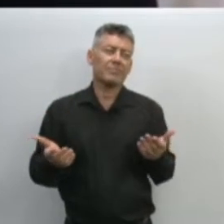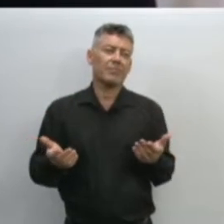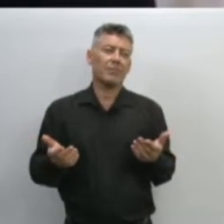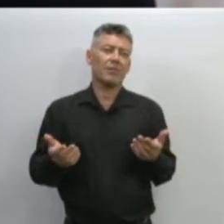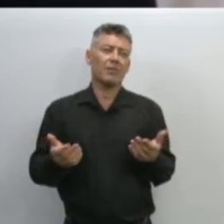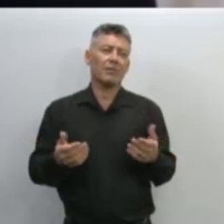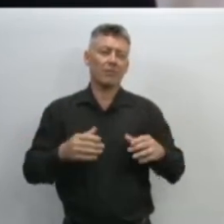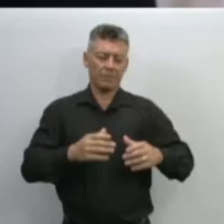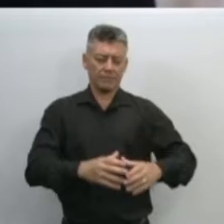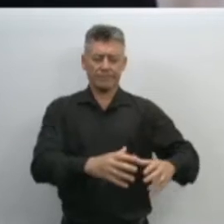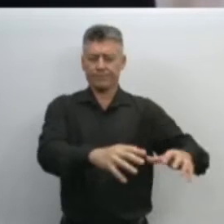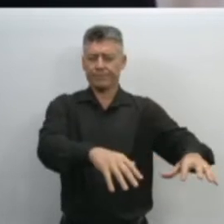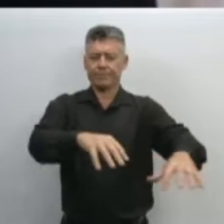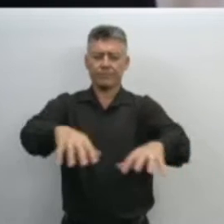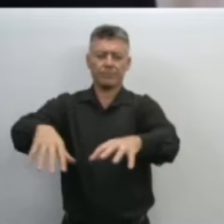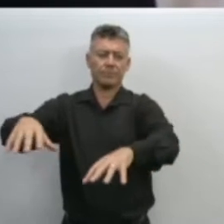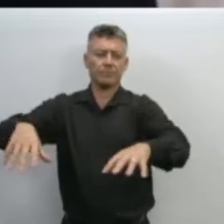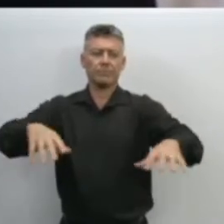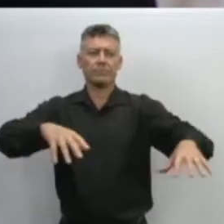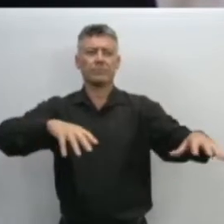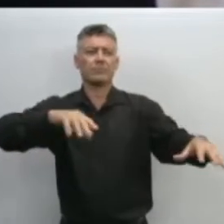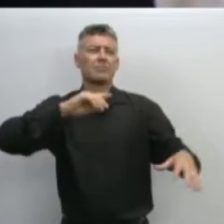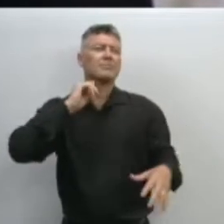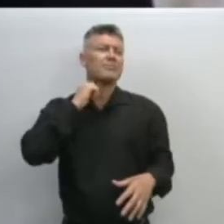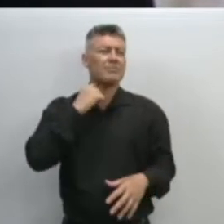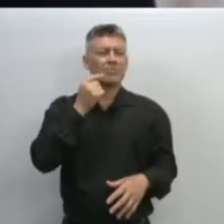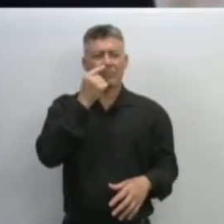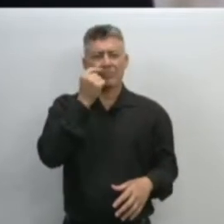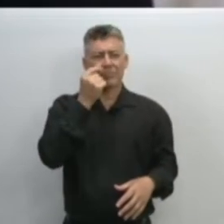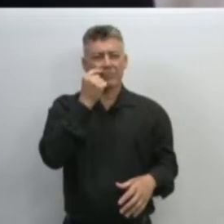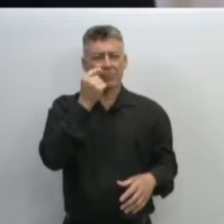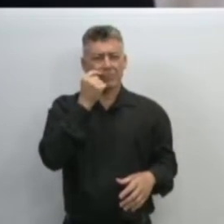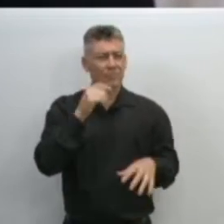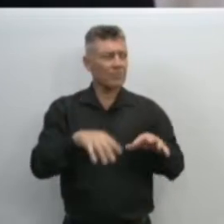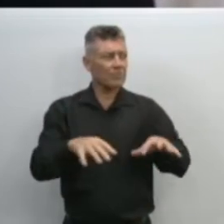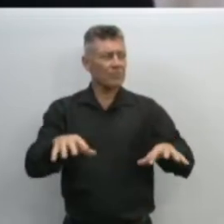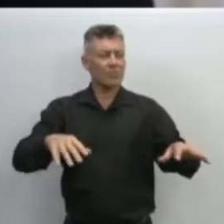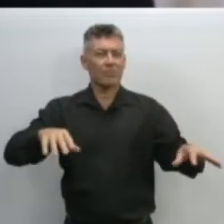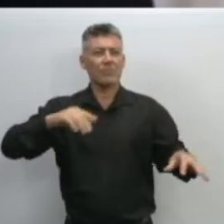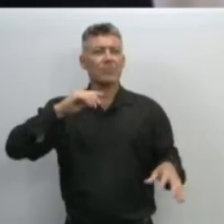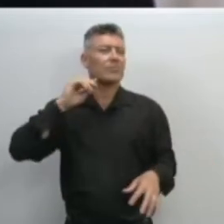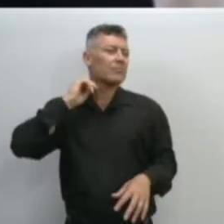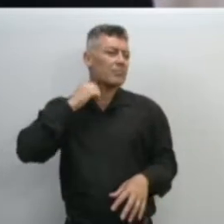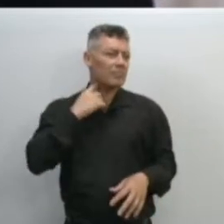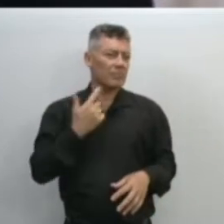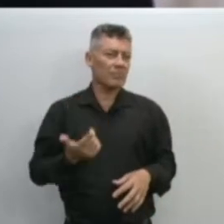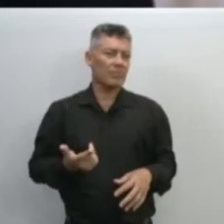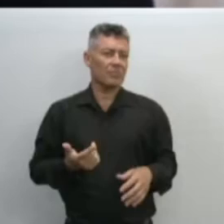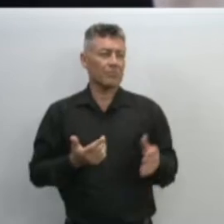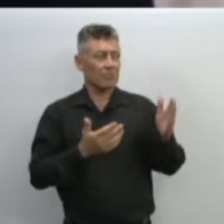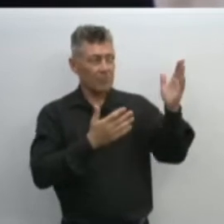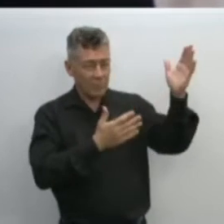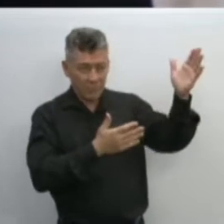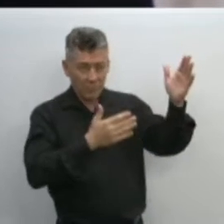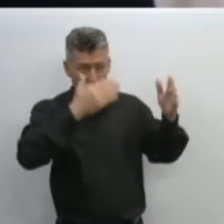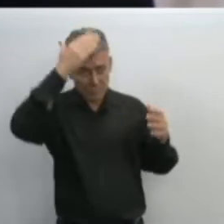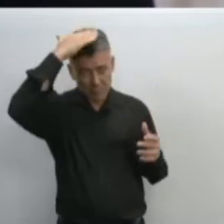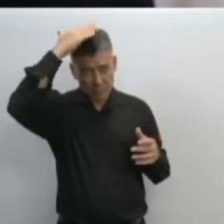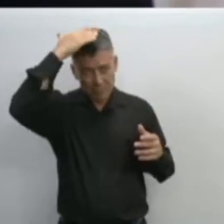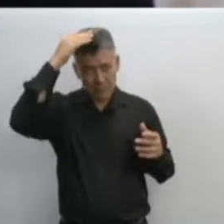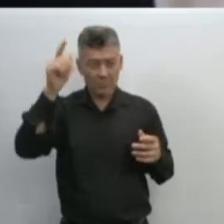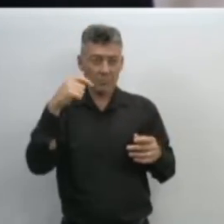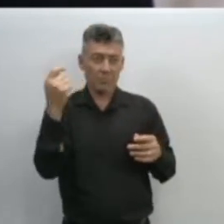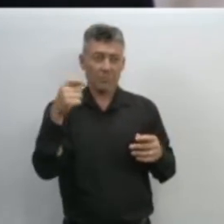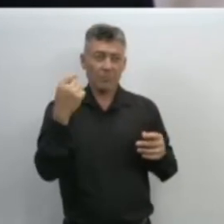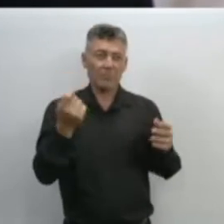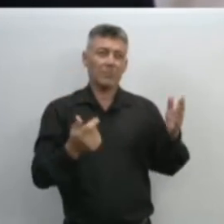com pedras, e aquilo encheu de rato, e hoje se reclama muito que tem muito rato. Em Matinhos, no Paraná, em Camboriú e Santa Catarina,